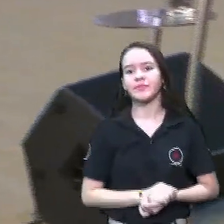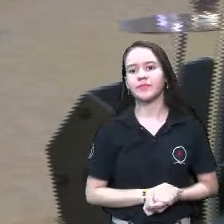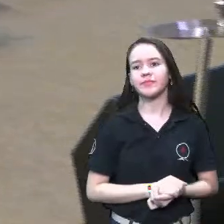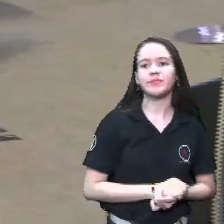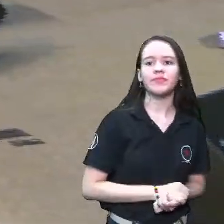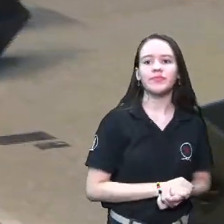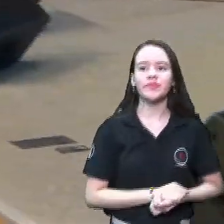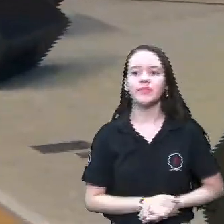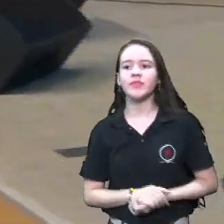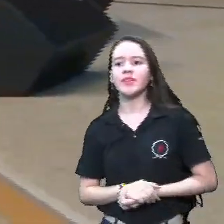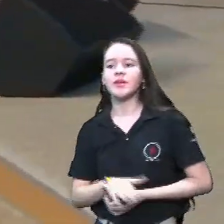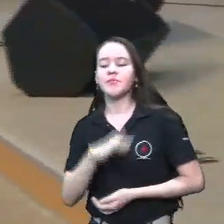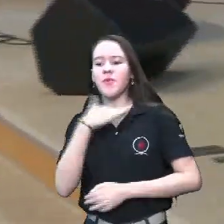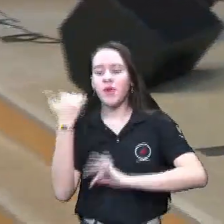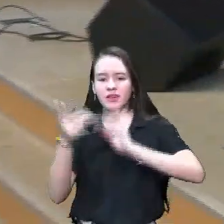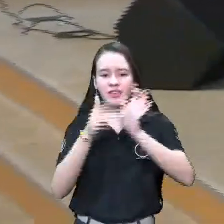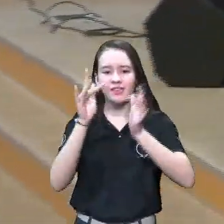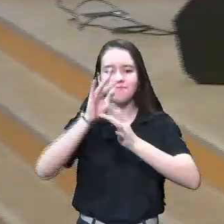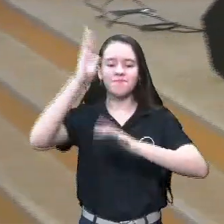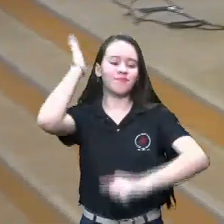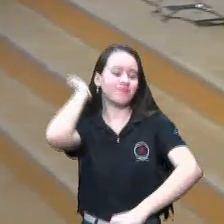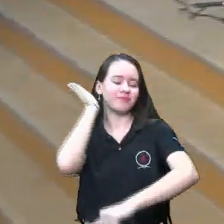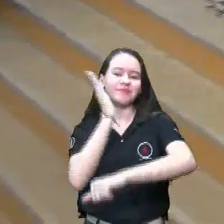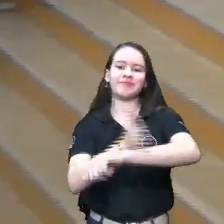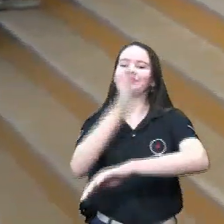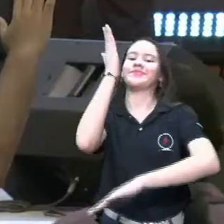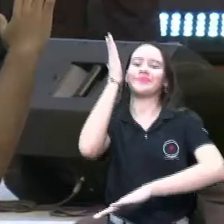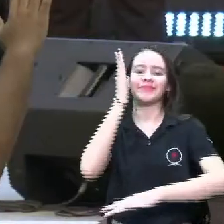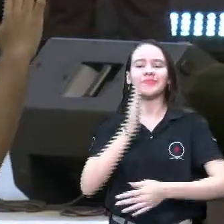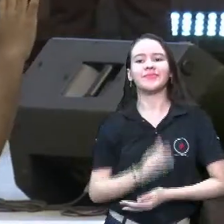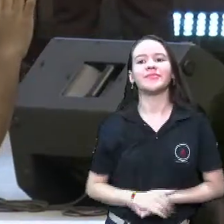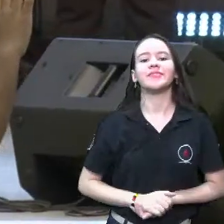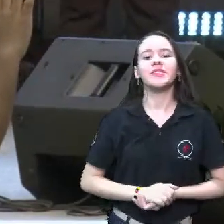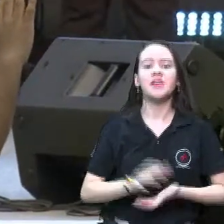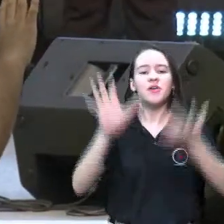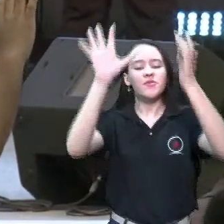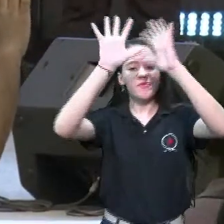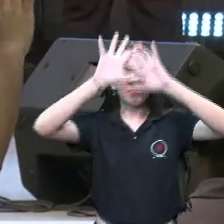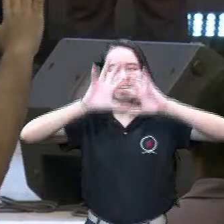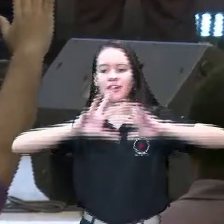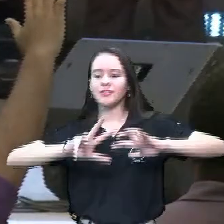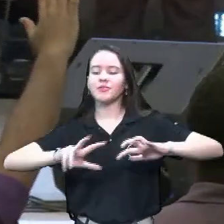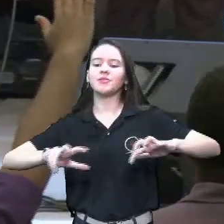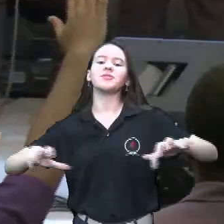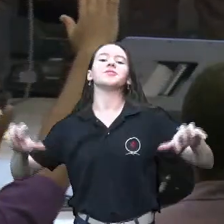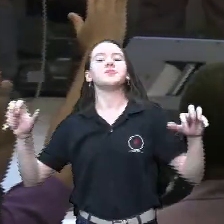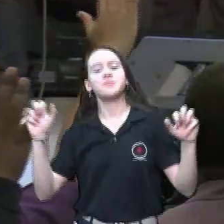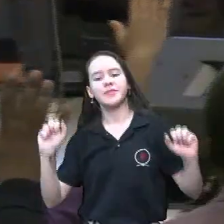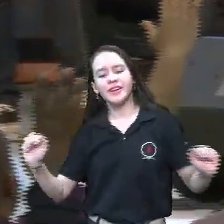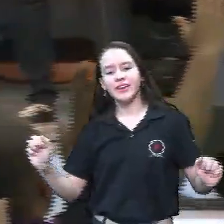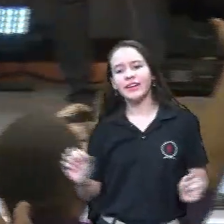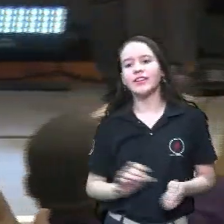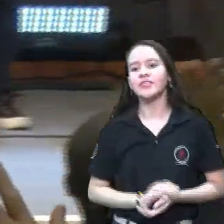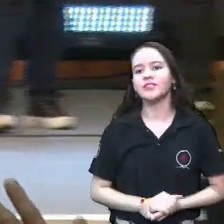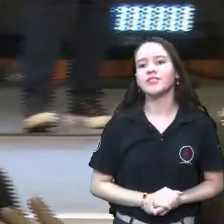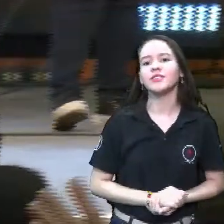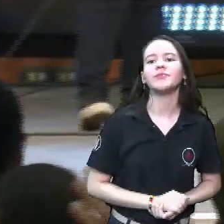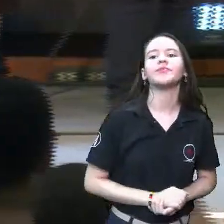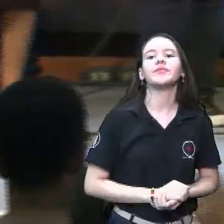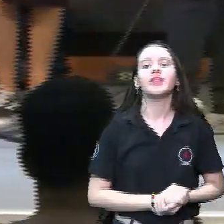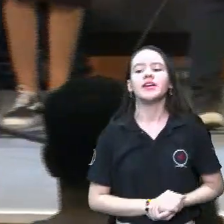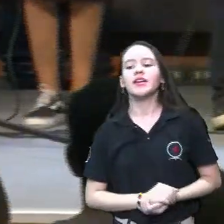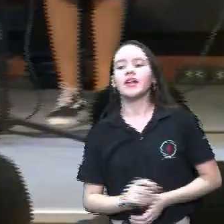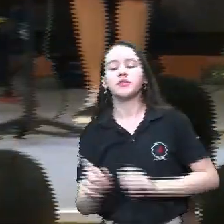morte venceste. A morte venceste. É por isso que você está aqui. É por isso que você